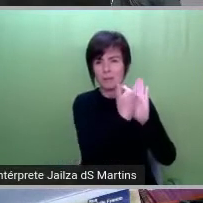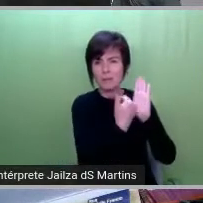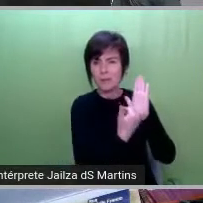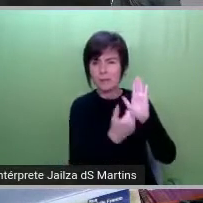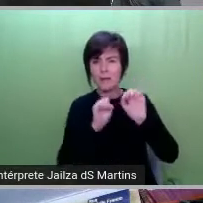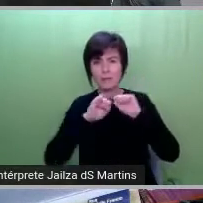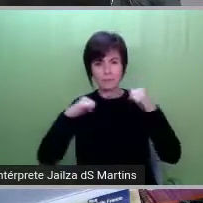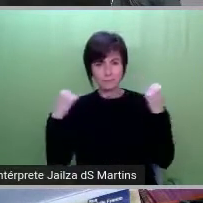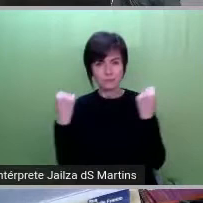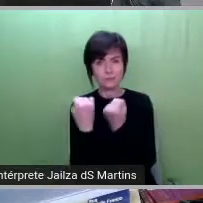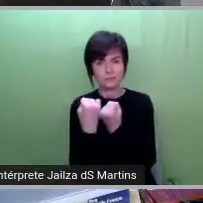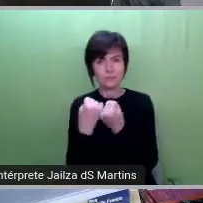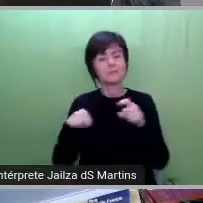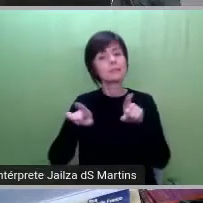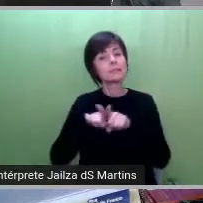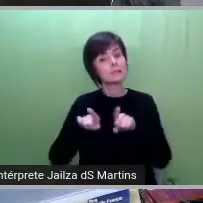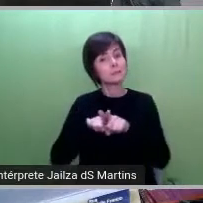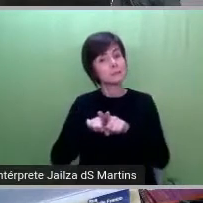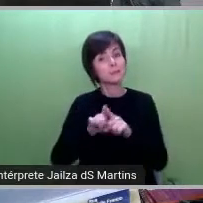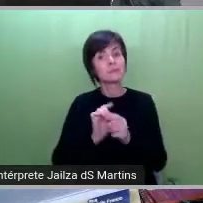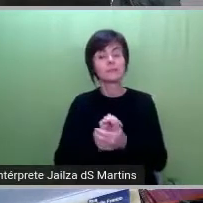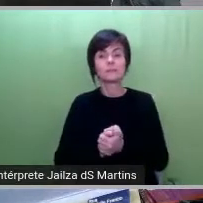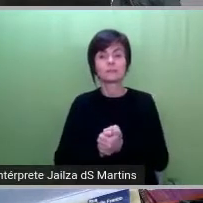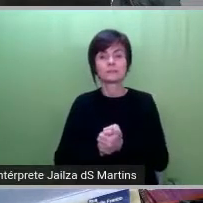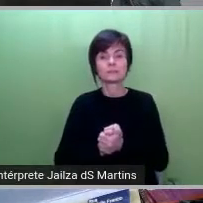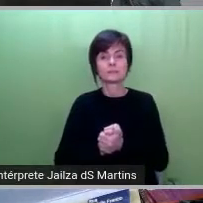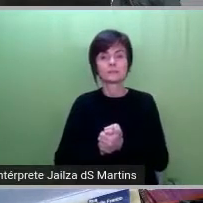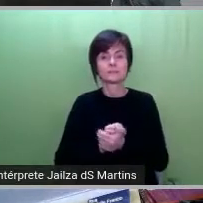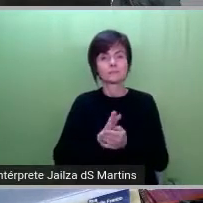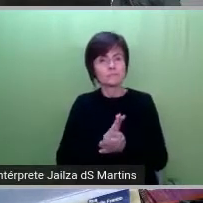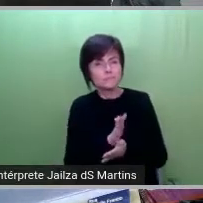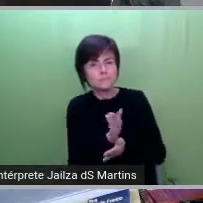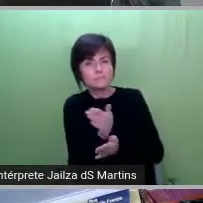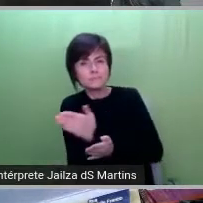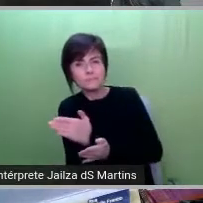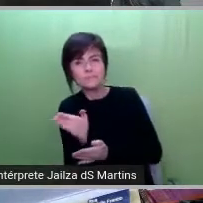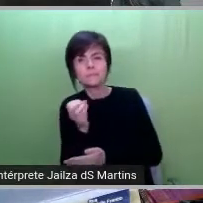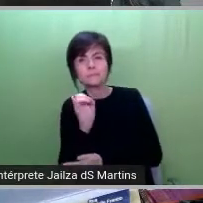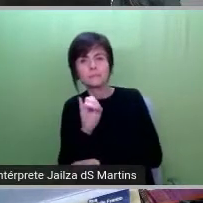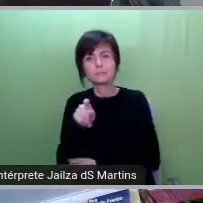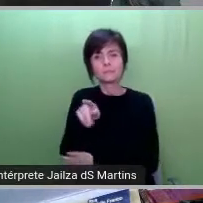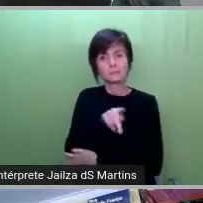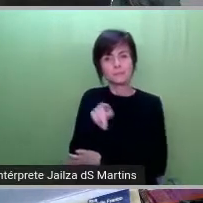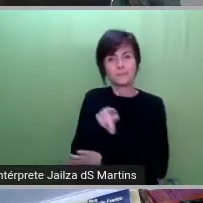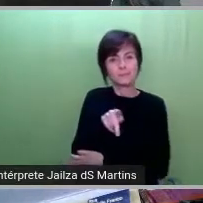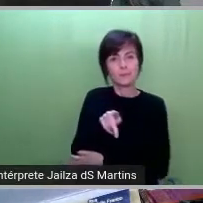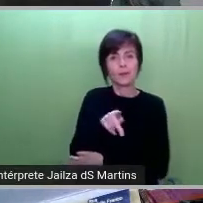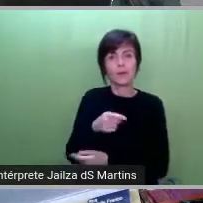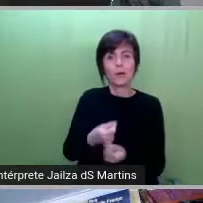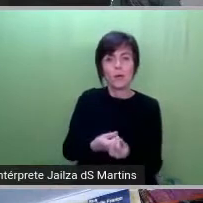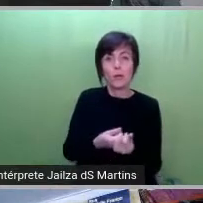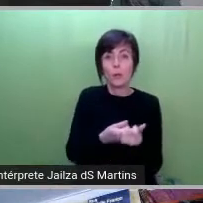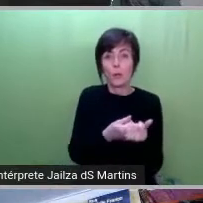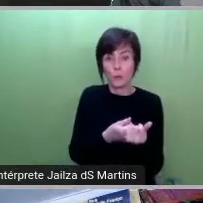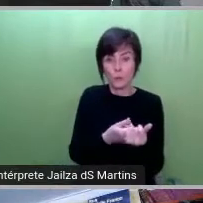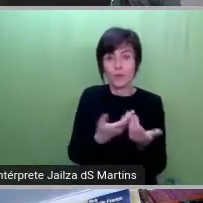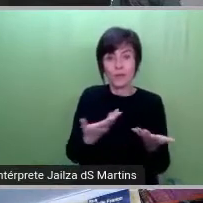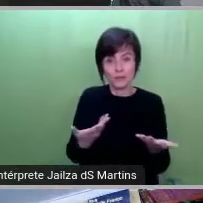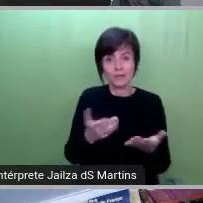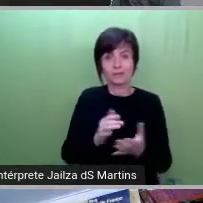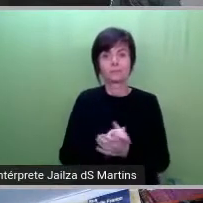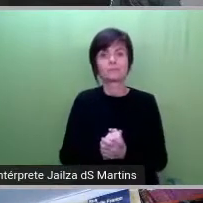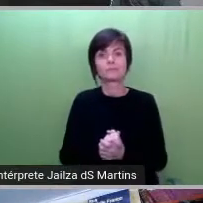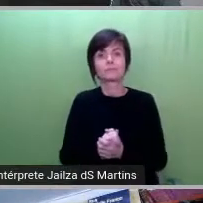aí eu vou também ter um viés, seja de professor, né, de economia monetária e